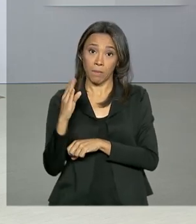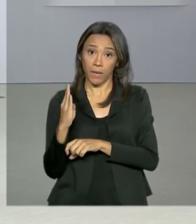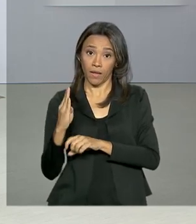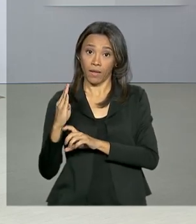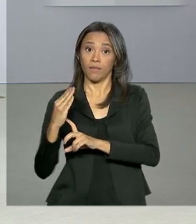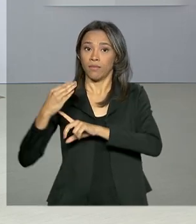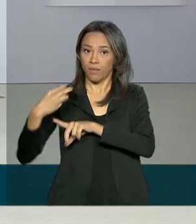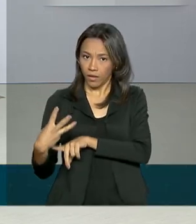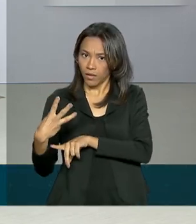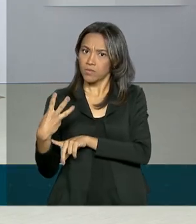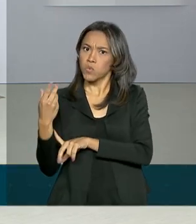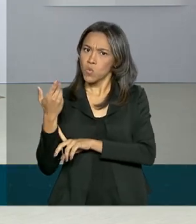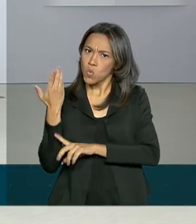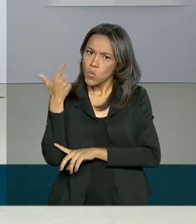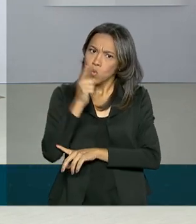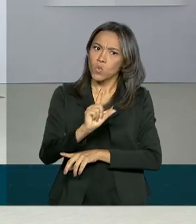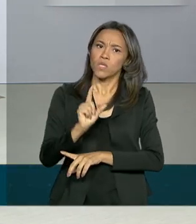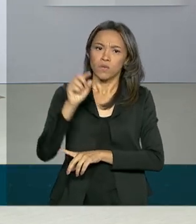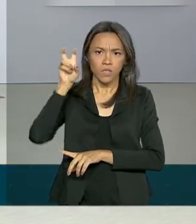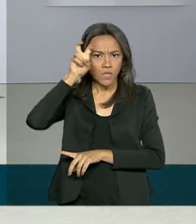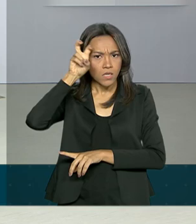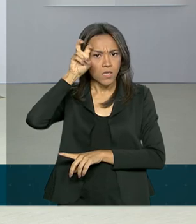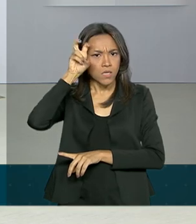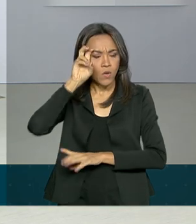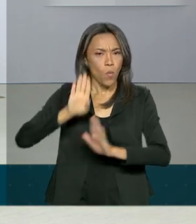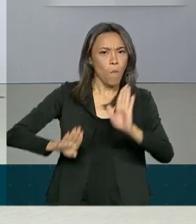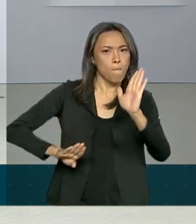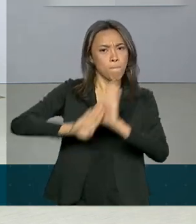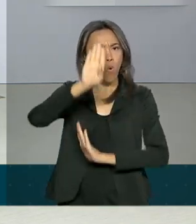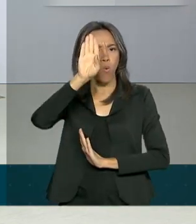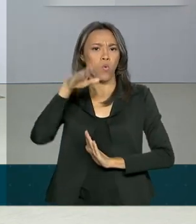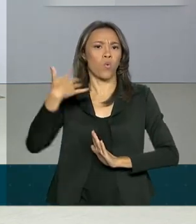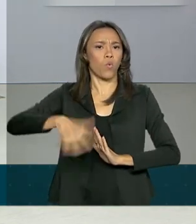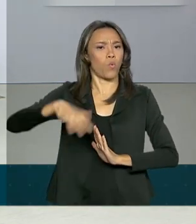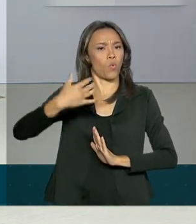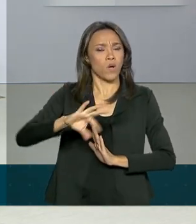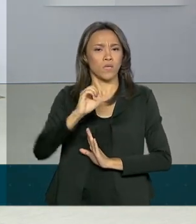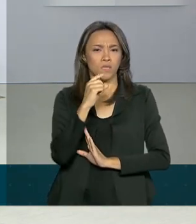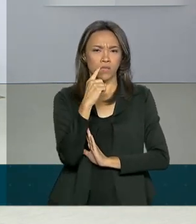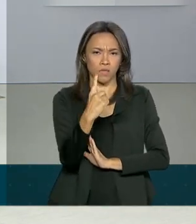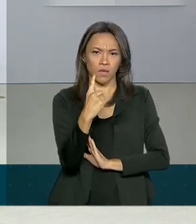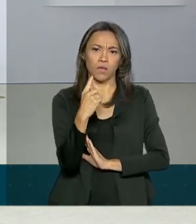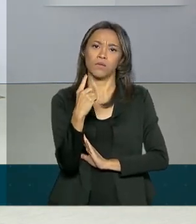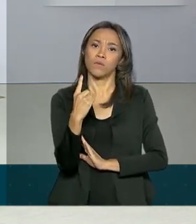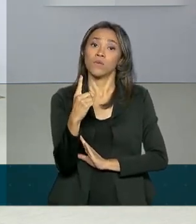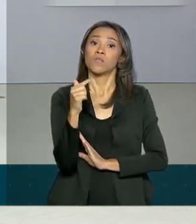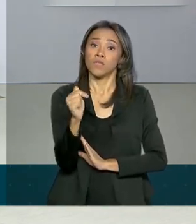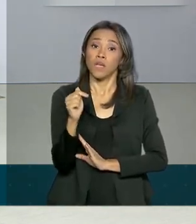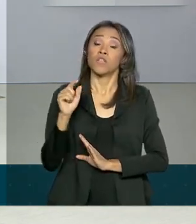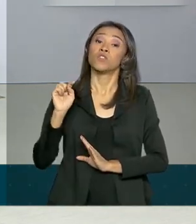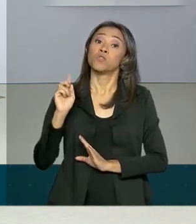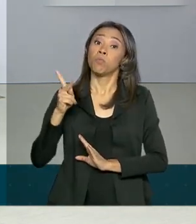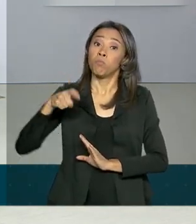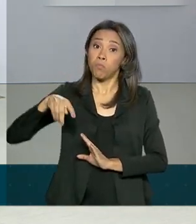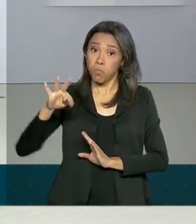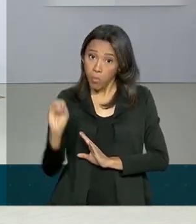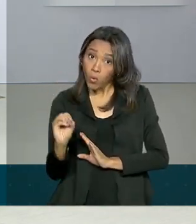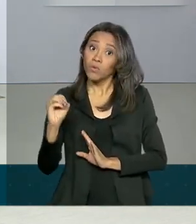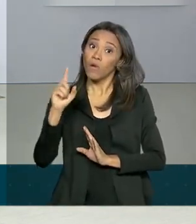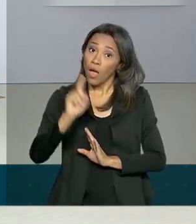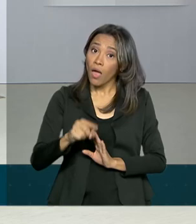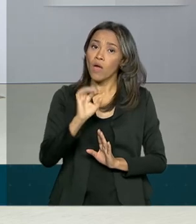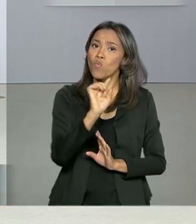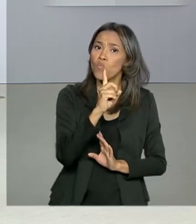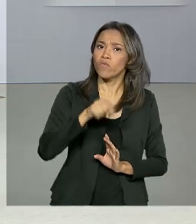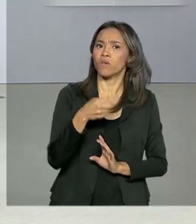quinta-feira e atingiu a marca histórica de 117 mil pontos, uma alta de 1,15% em relação ao pregão